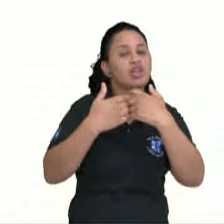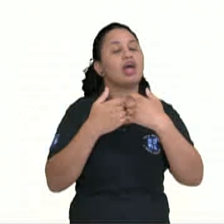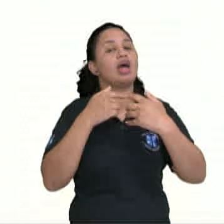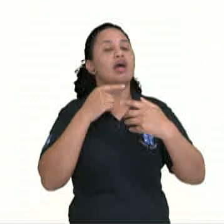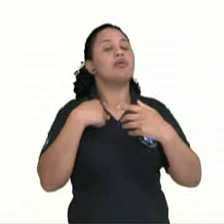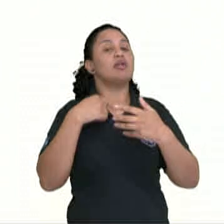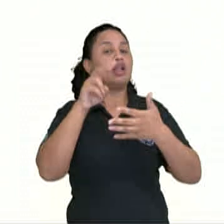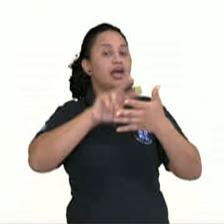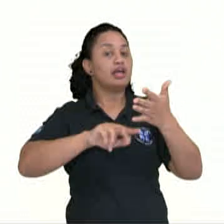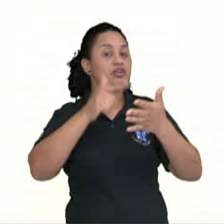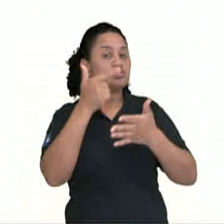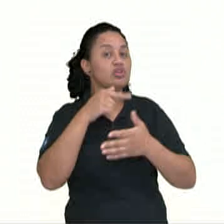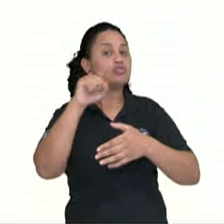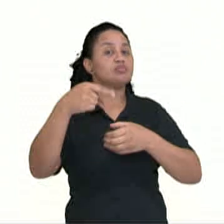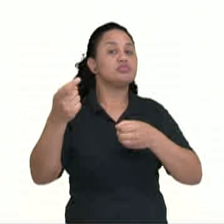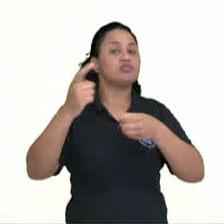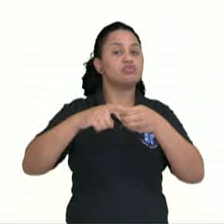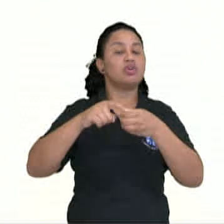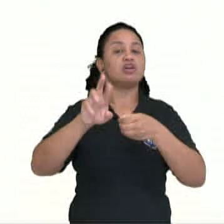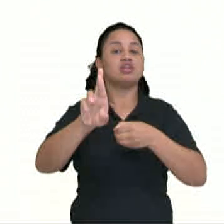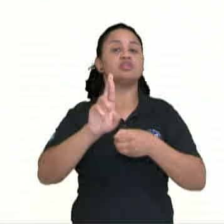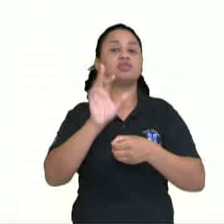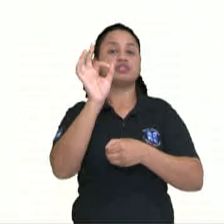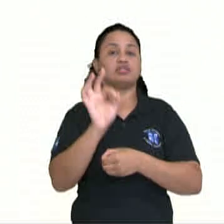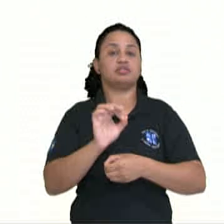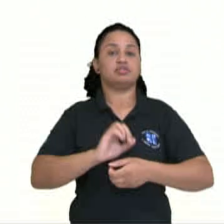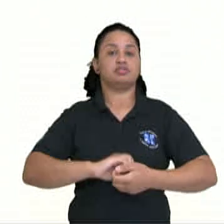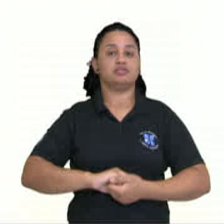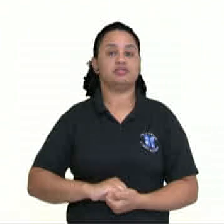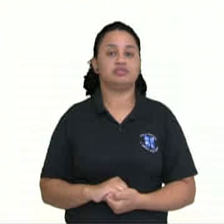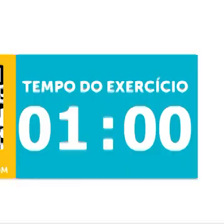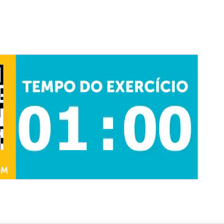retome a leitura e eu já volto com a resposta correta.